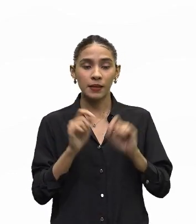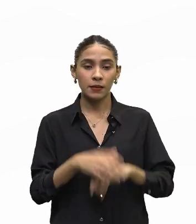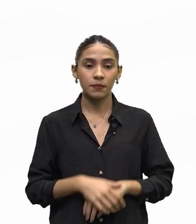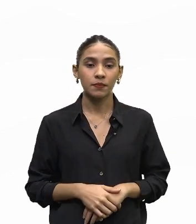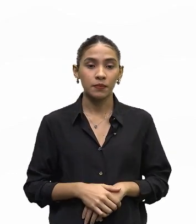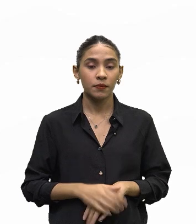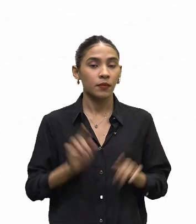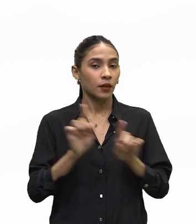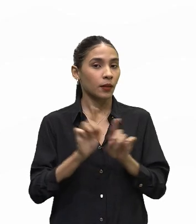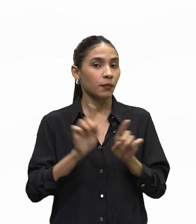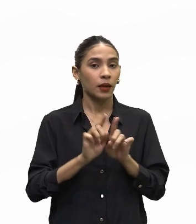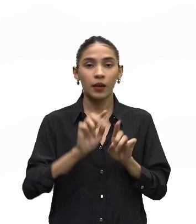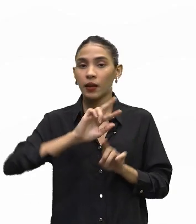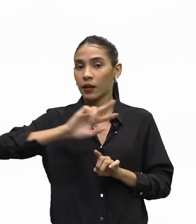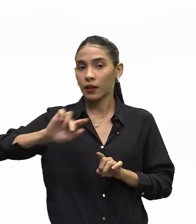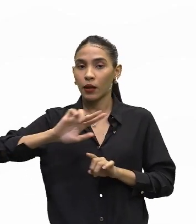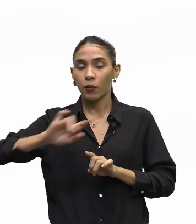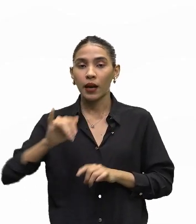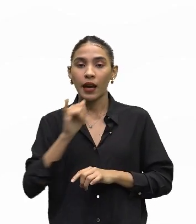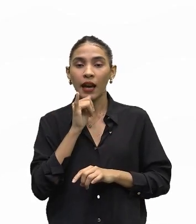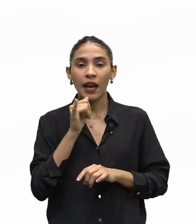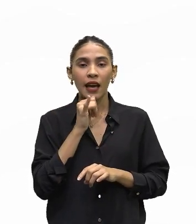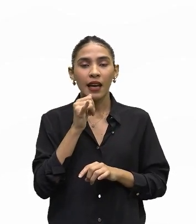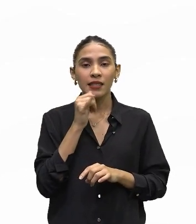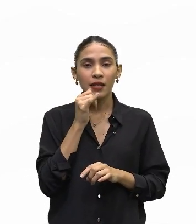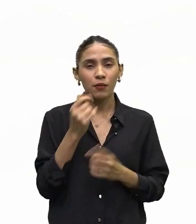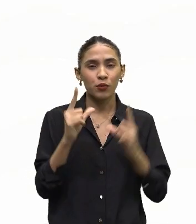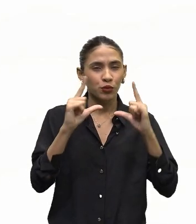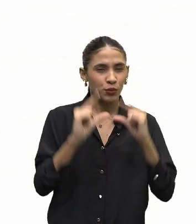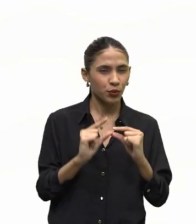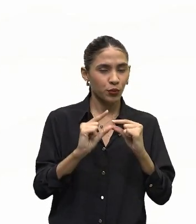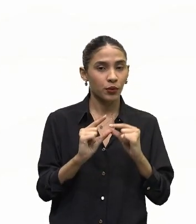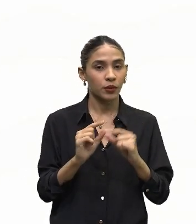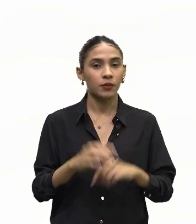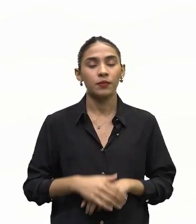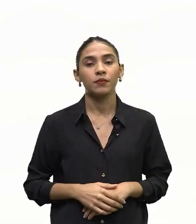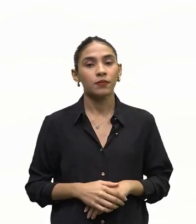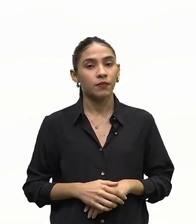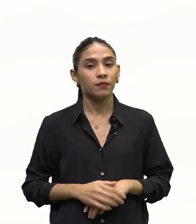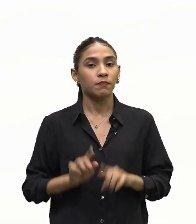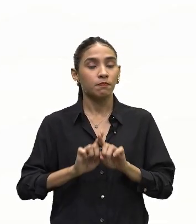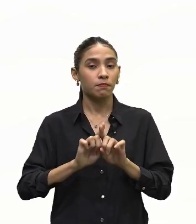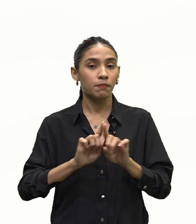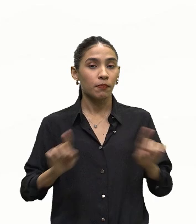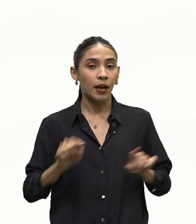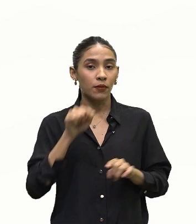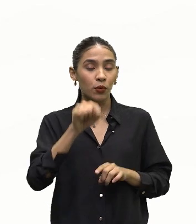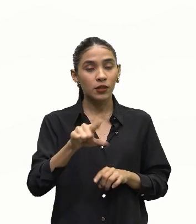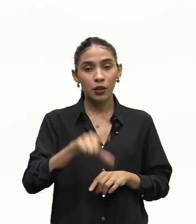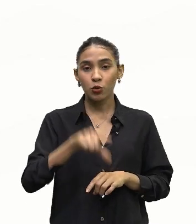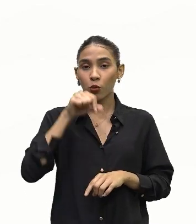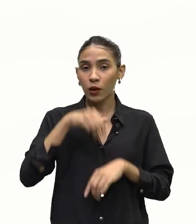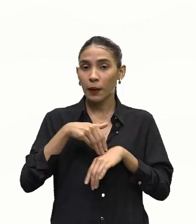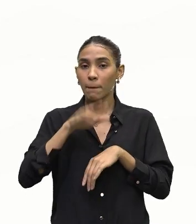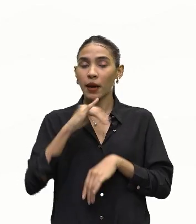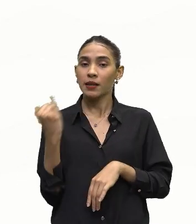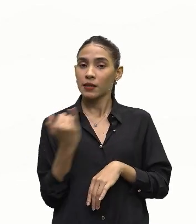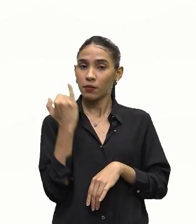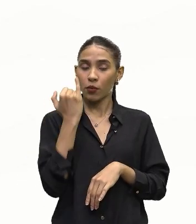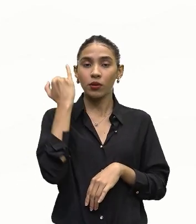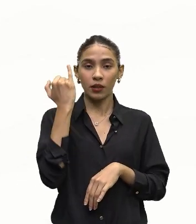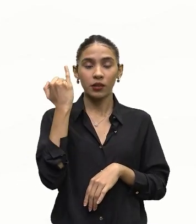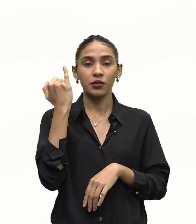Também não se trata de fazer menos de tudo, mas sim de fazer mais daquilo que é mais relevante para você e